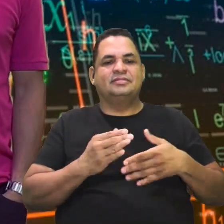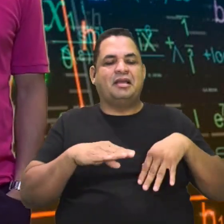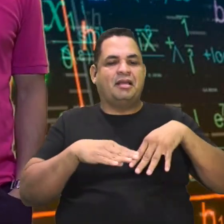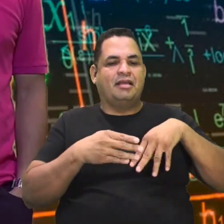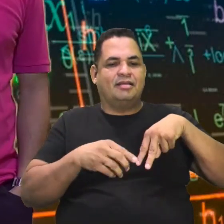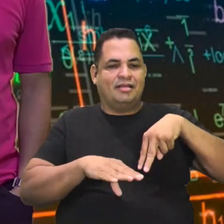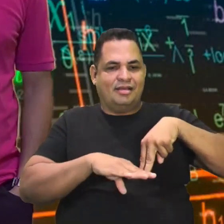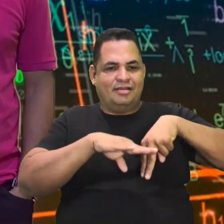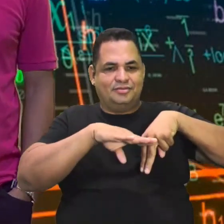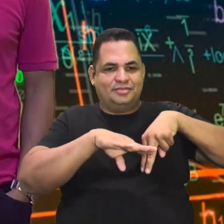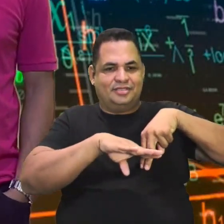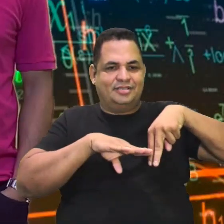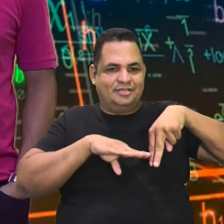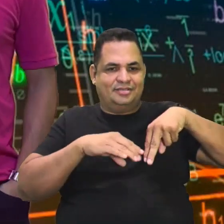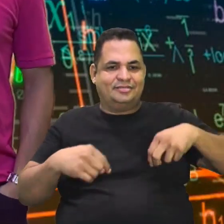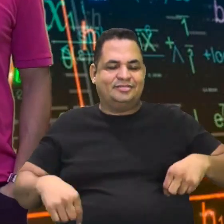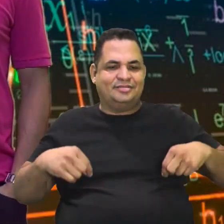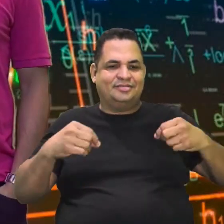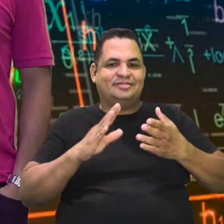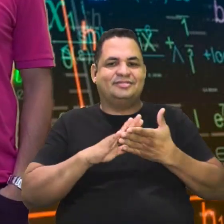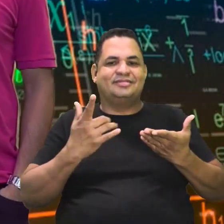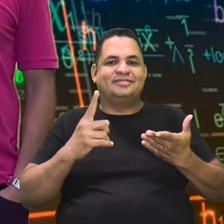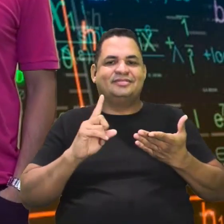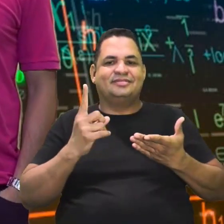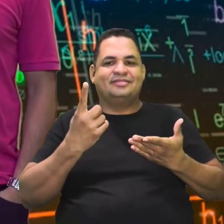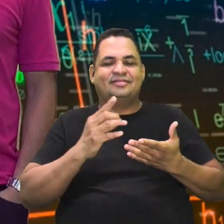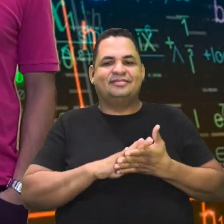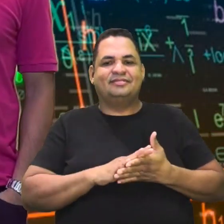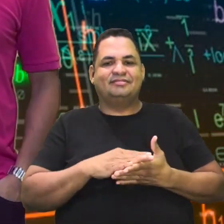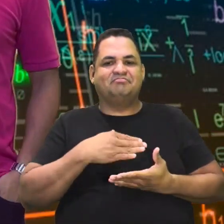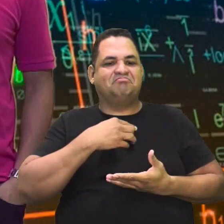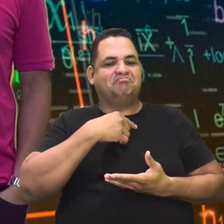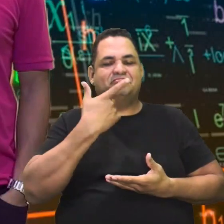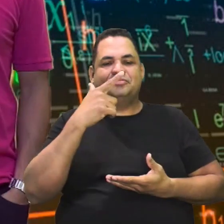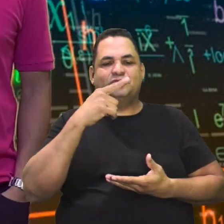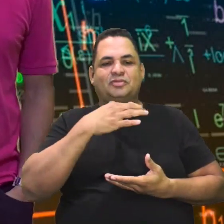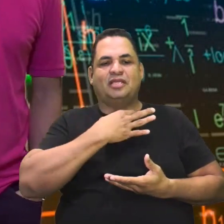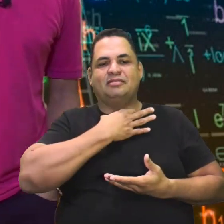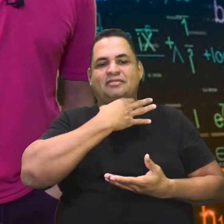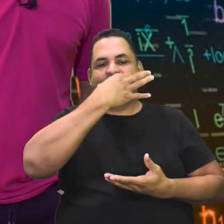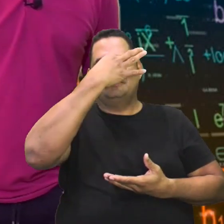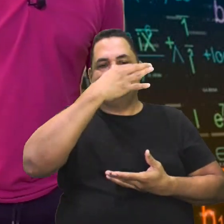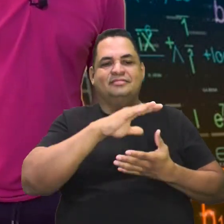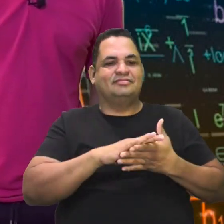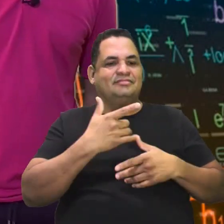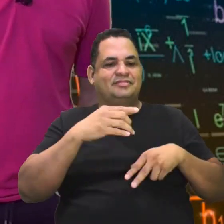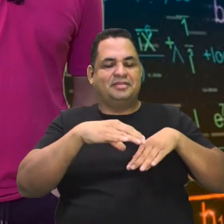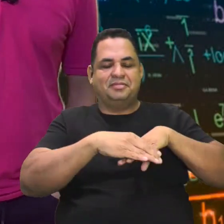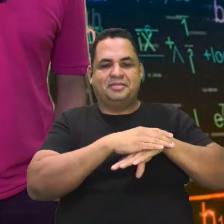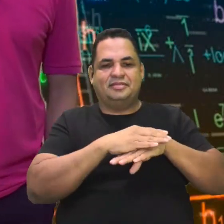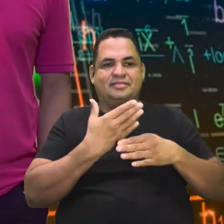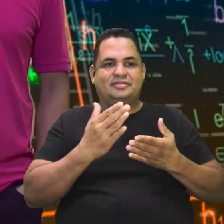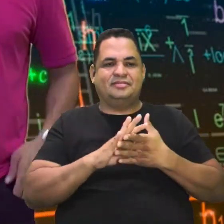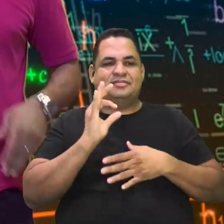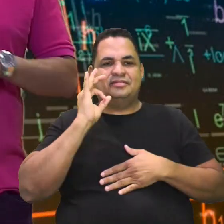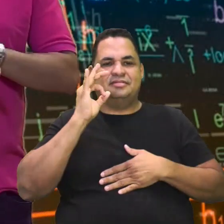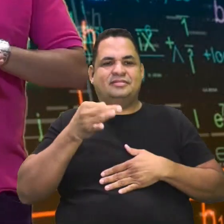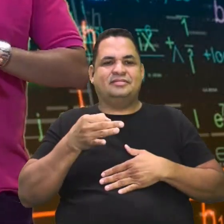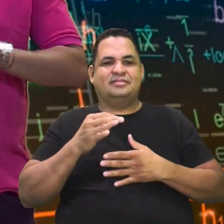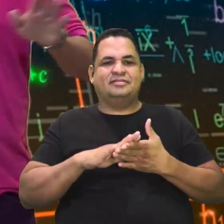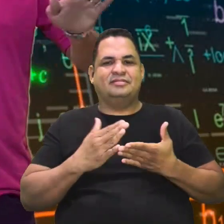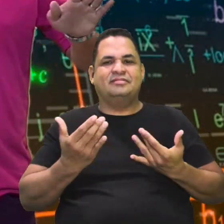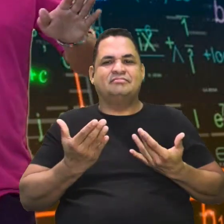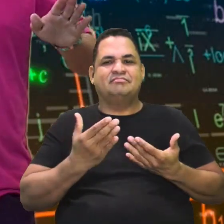calças curtas, né? Porque também é um ditado que foi bem usado, né? Pegar de calça curta. Aqui tá sem pé e sem cabeça mesmo. Sem sentido,